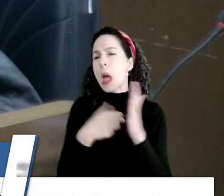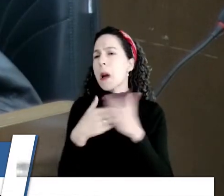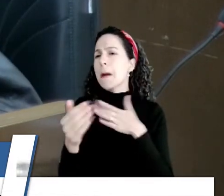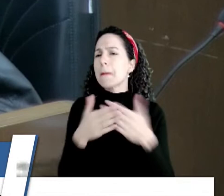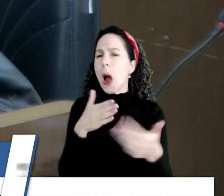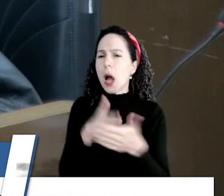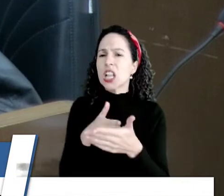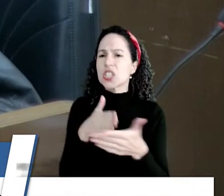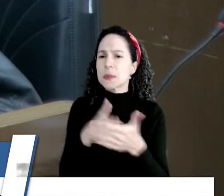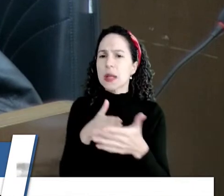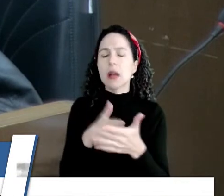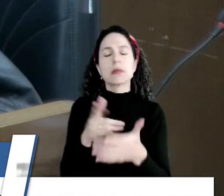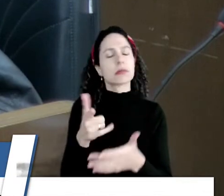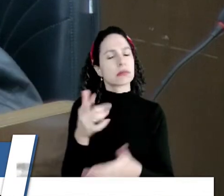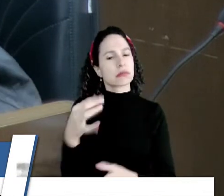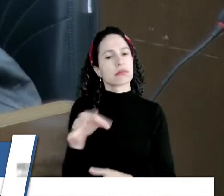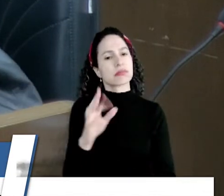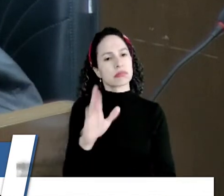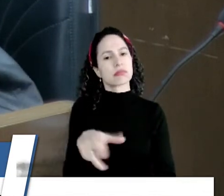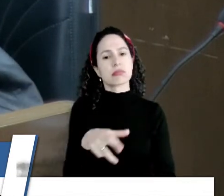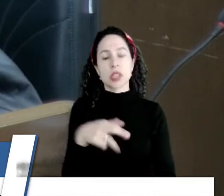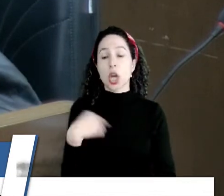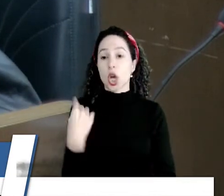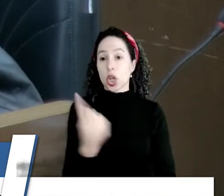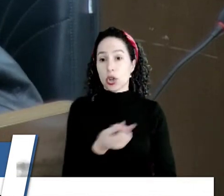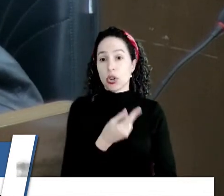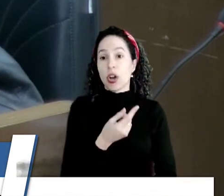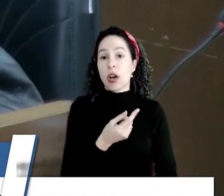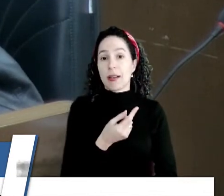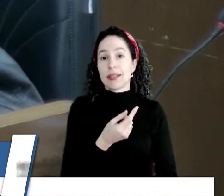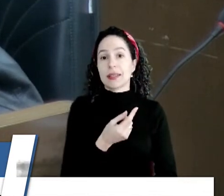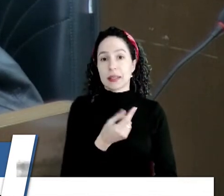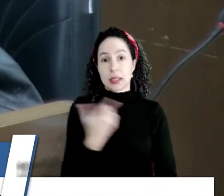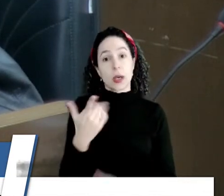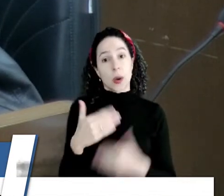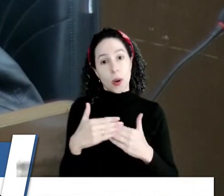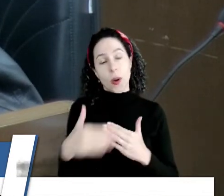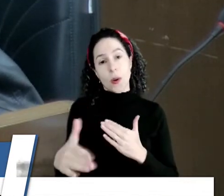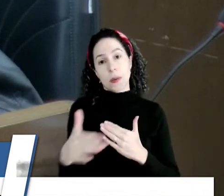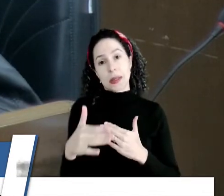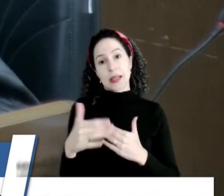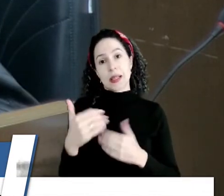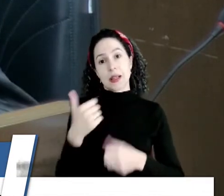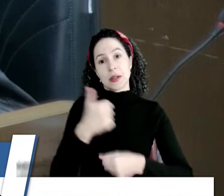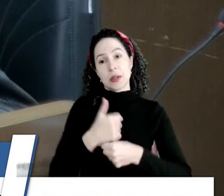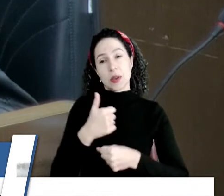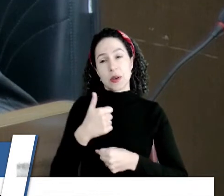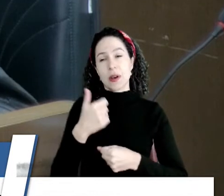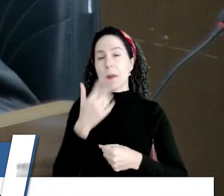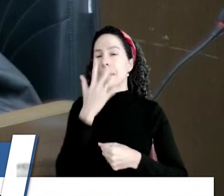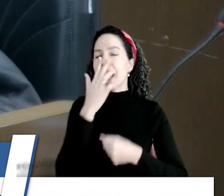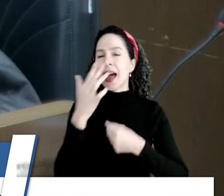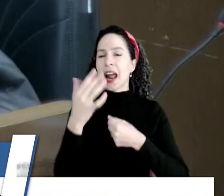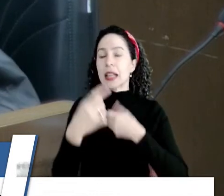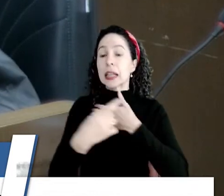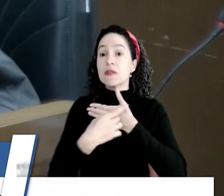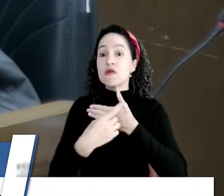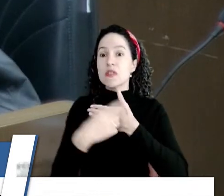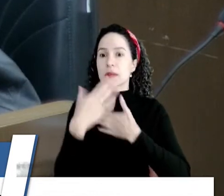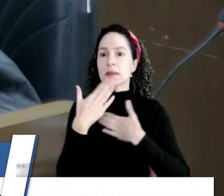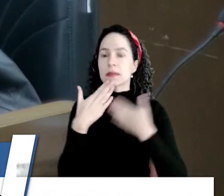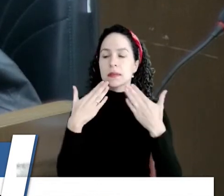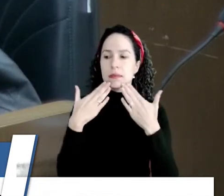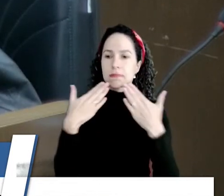Nós, a partir do momento que viramos vidraça, né, a gente tem que saber que as pedradas vão